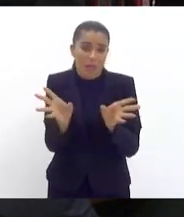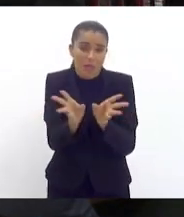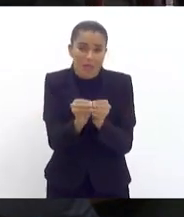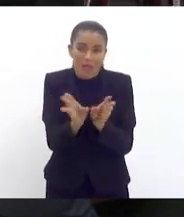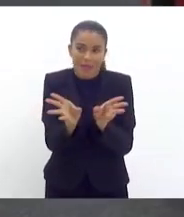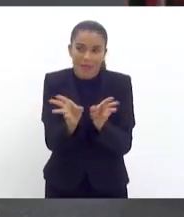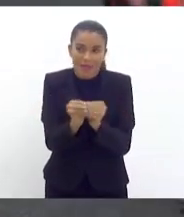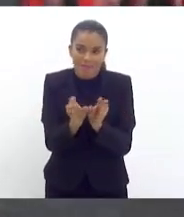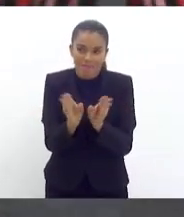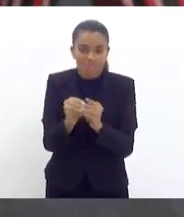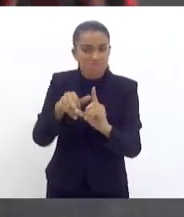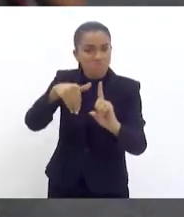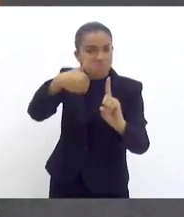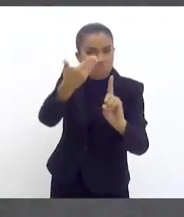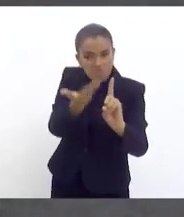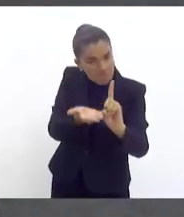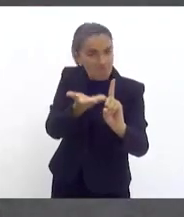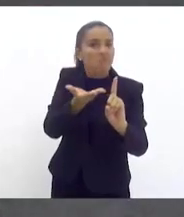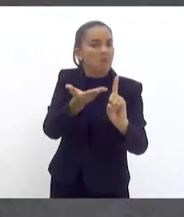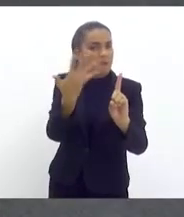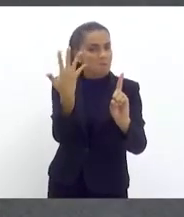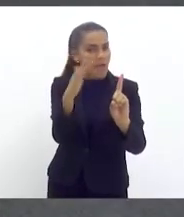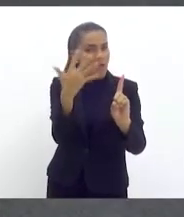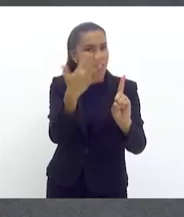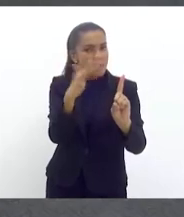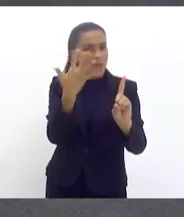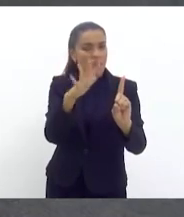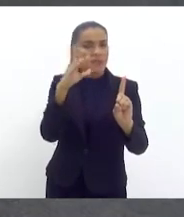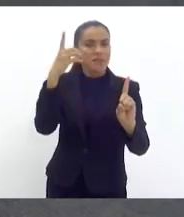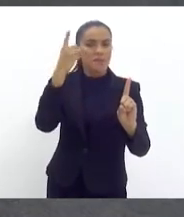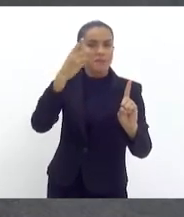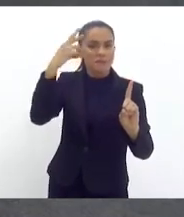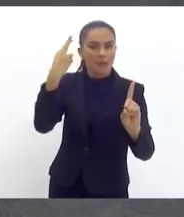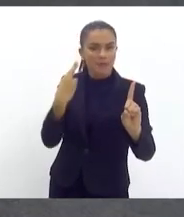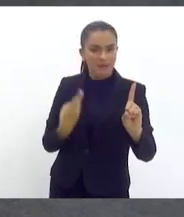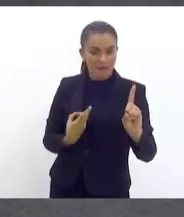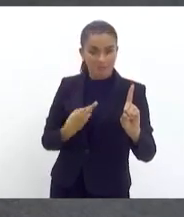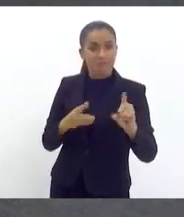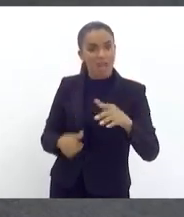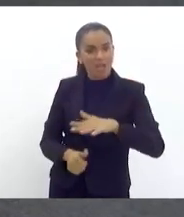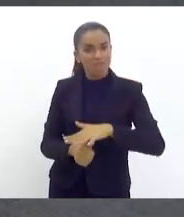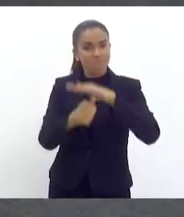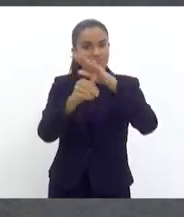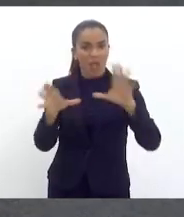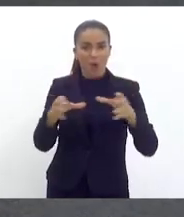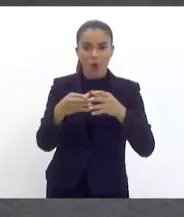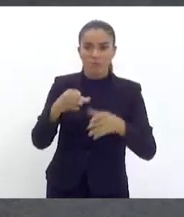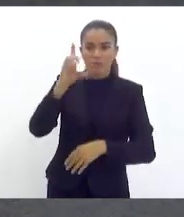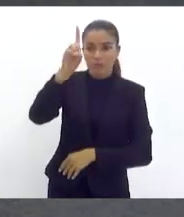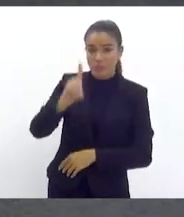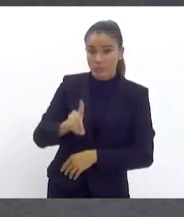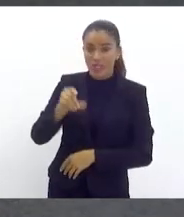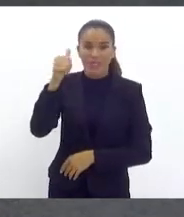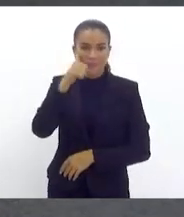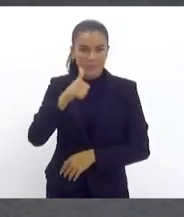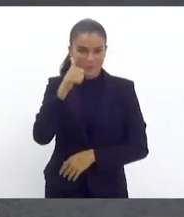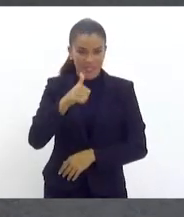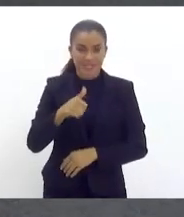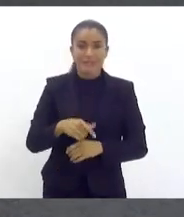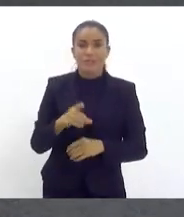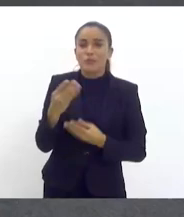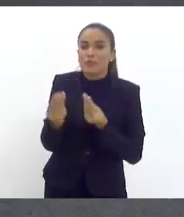louvar a iniciativa da nobilíssima deputada Renata Souza, que ora preside a Comissão de Promoção e Defesa dos Direitos das Mulheres.